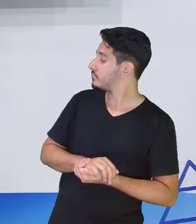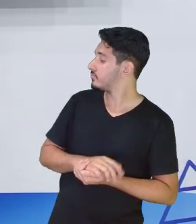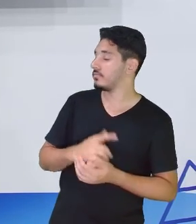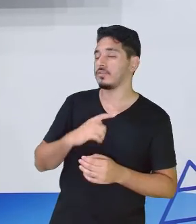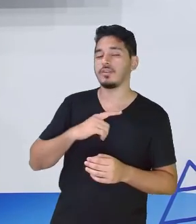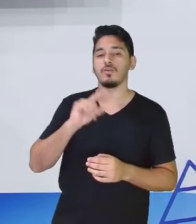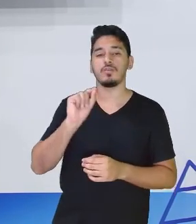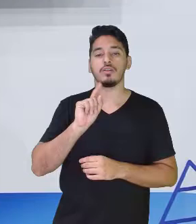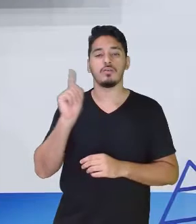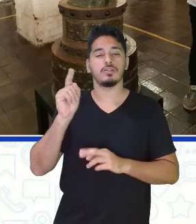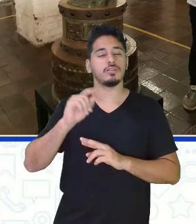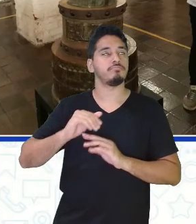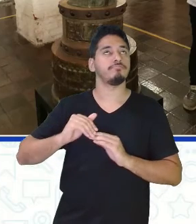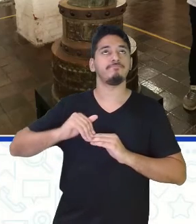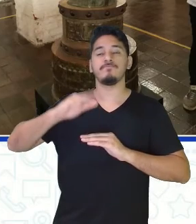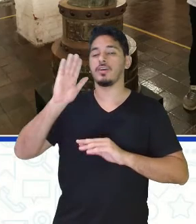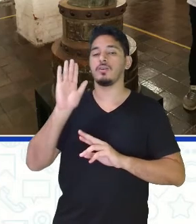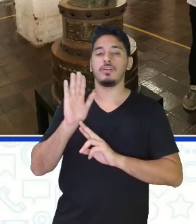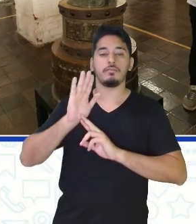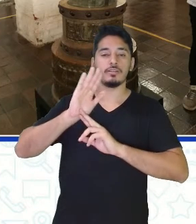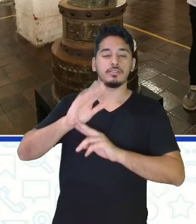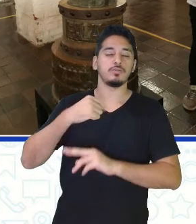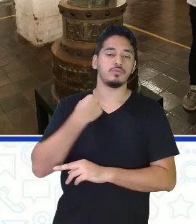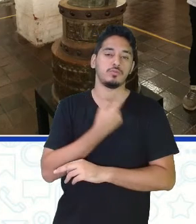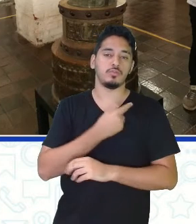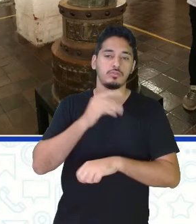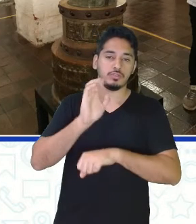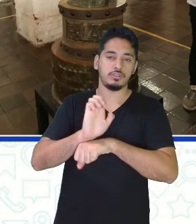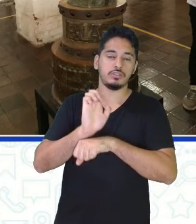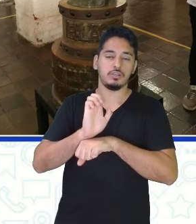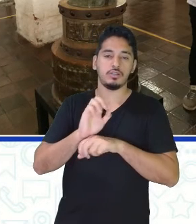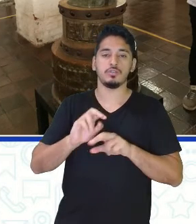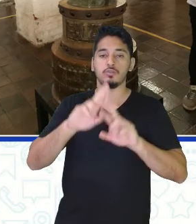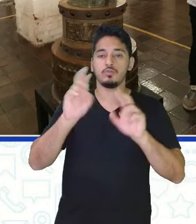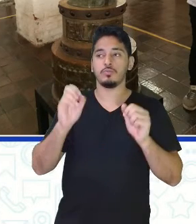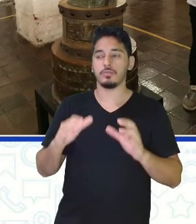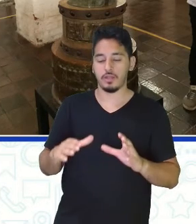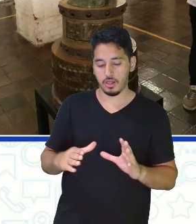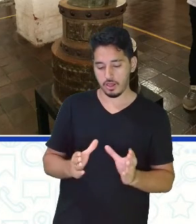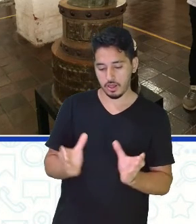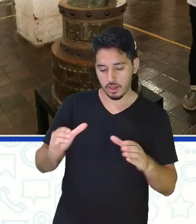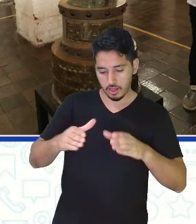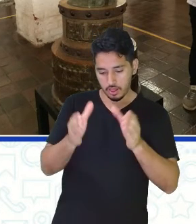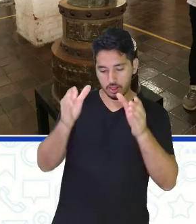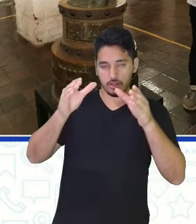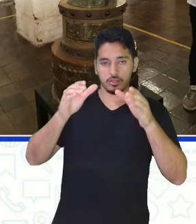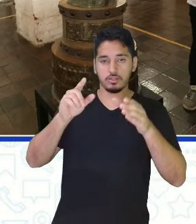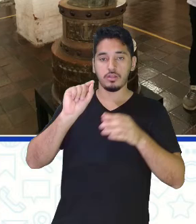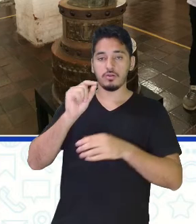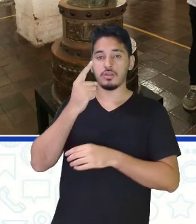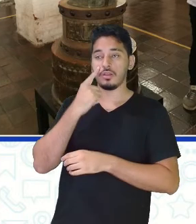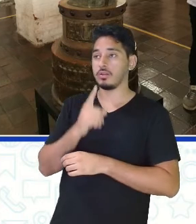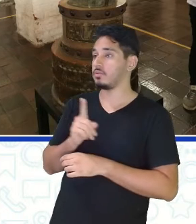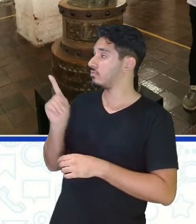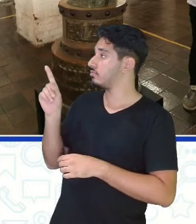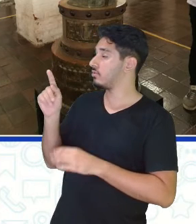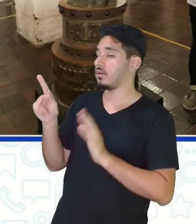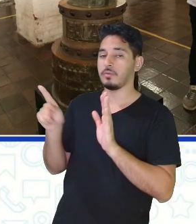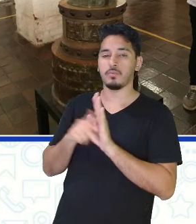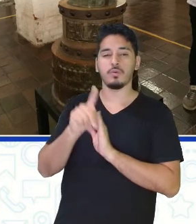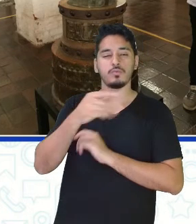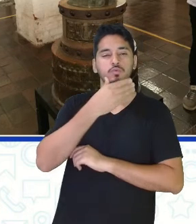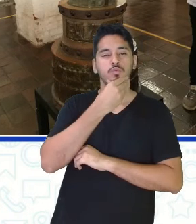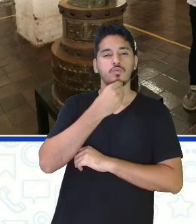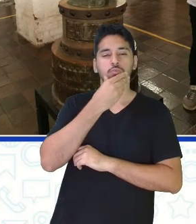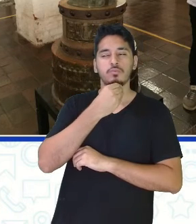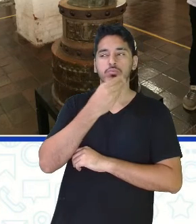das maiores representações do nosso estado, né, no que diz respeito à cerâmica. É a questão da oficina cerâmica de Francisco